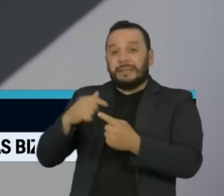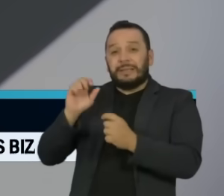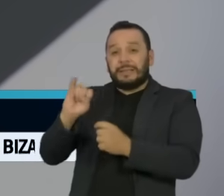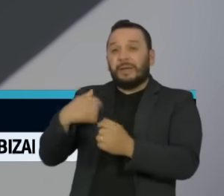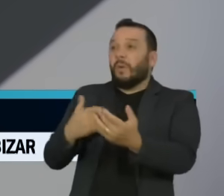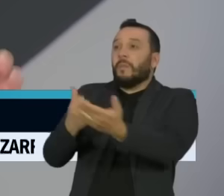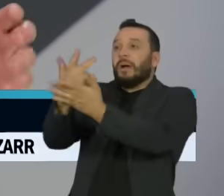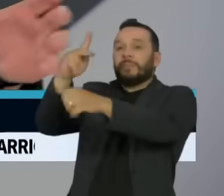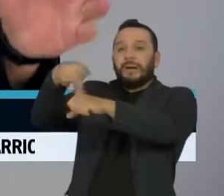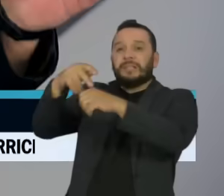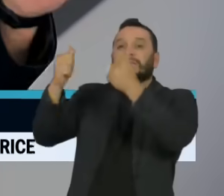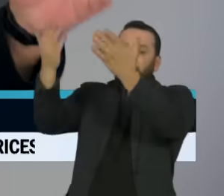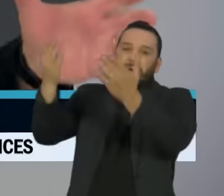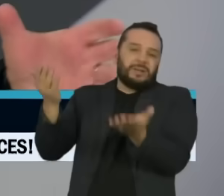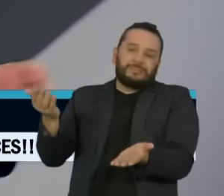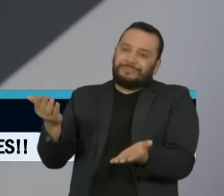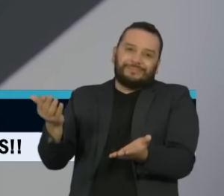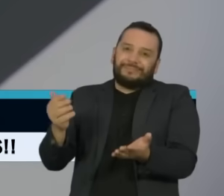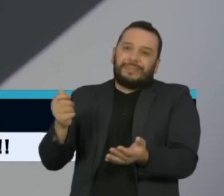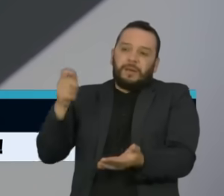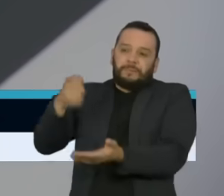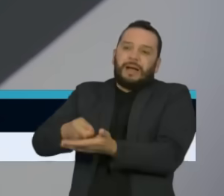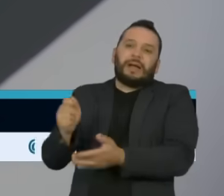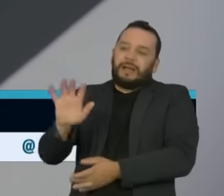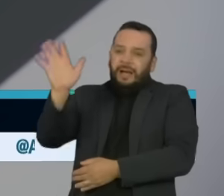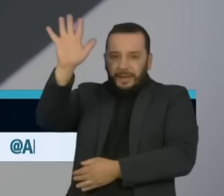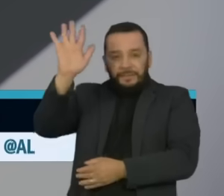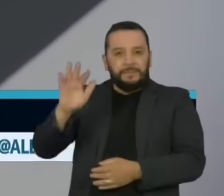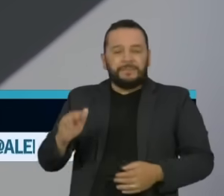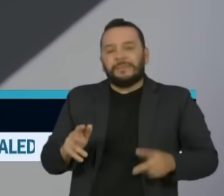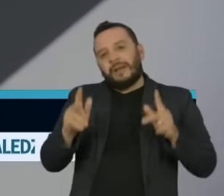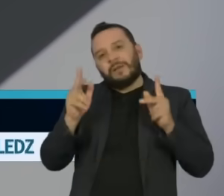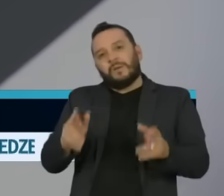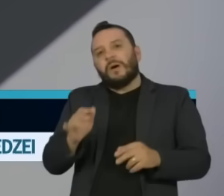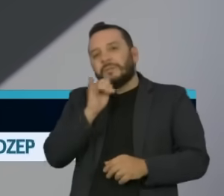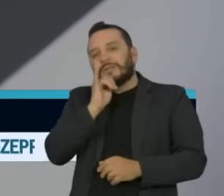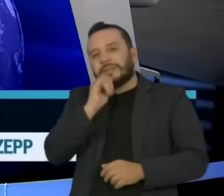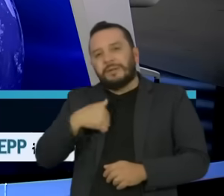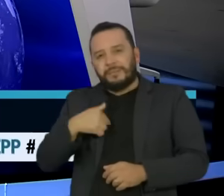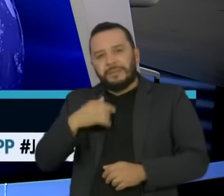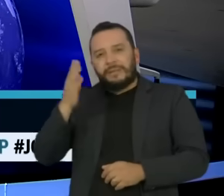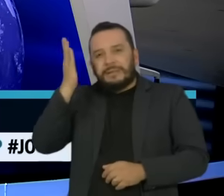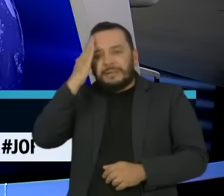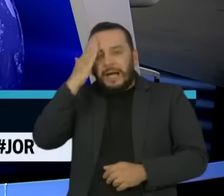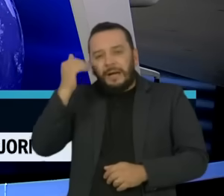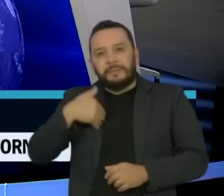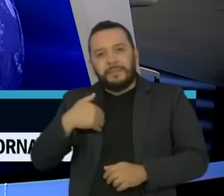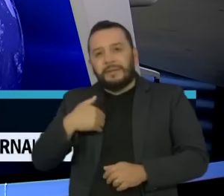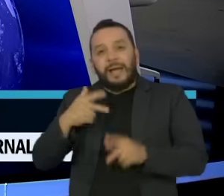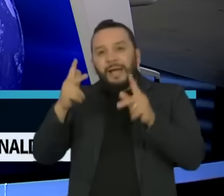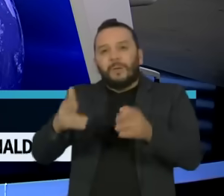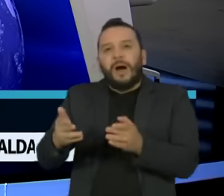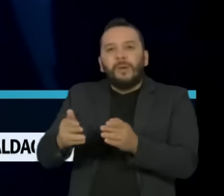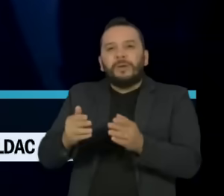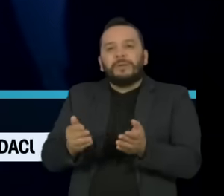a água. É o escaler do Titanic, vai sempre sobrar para a primeira classe.